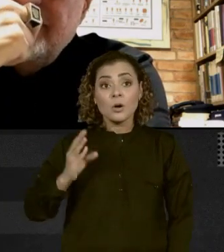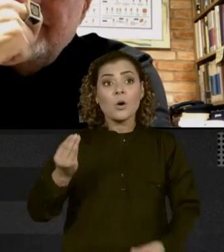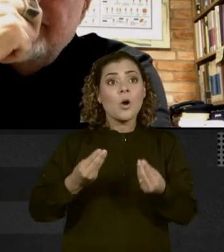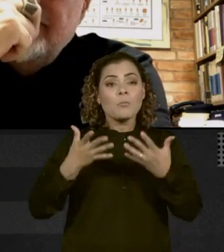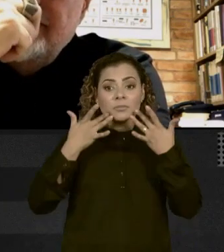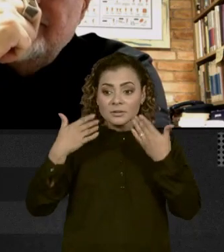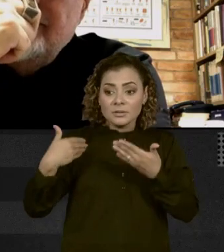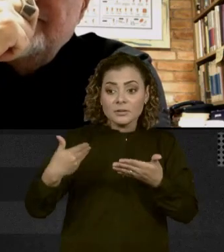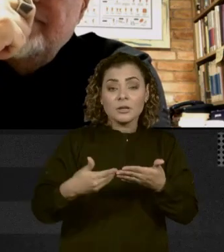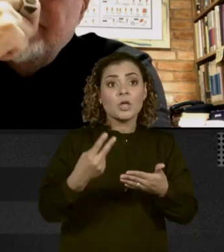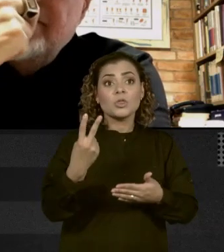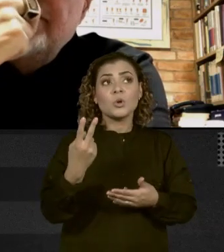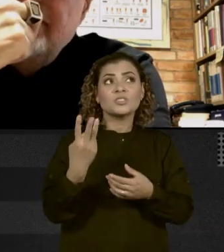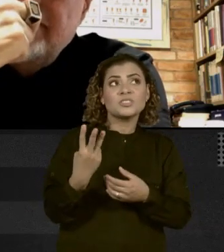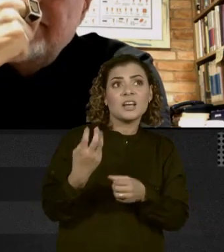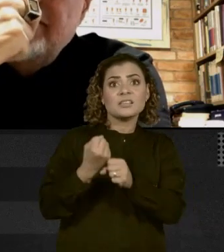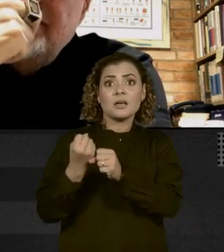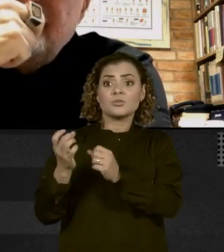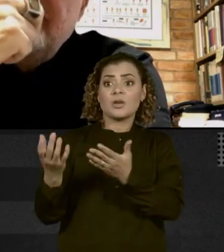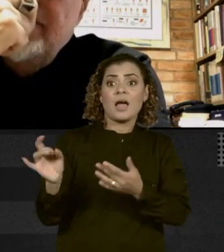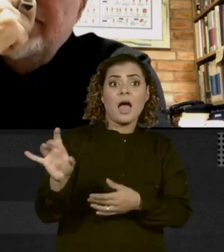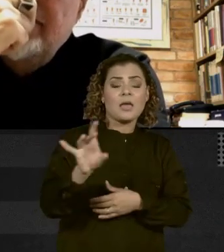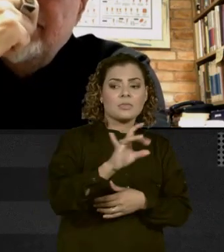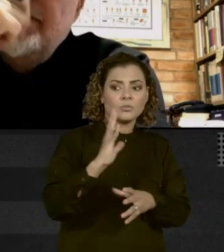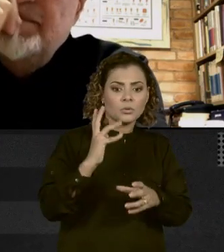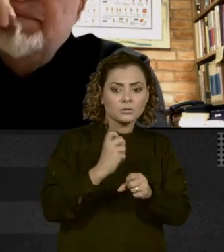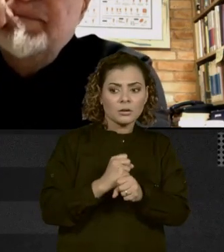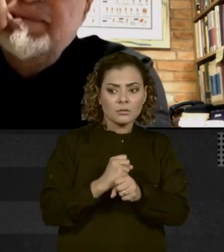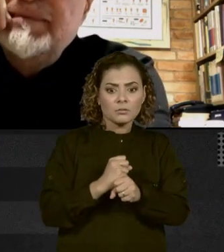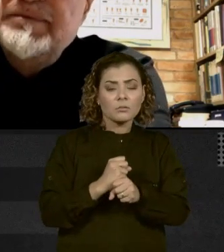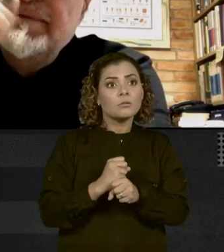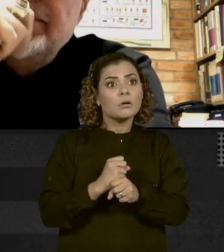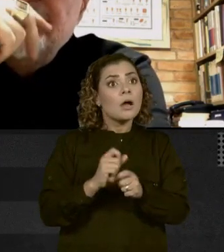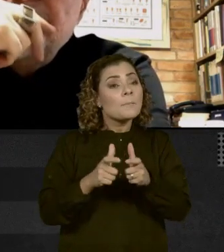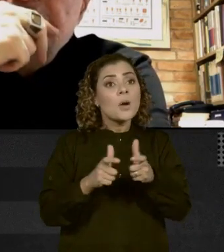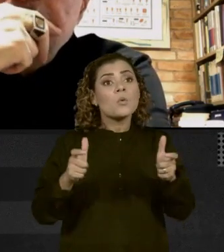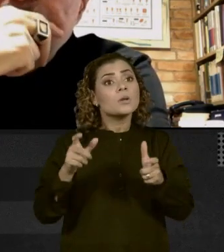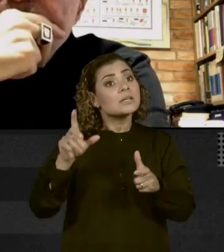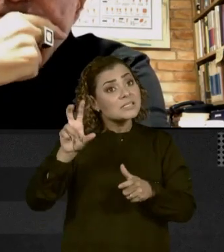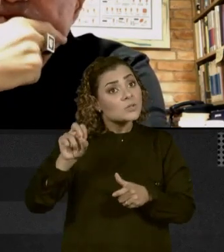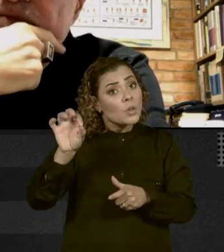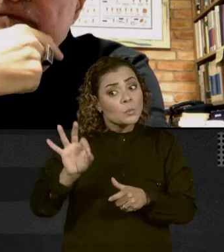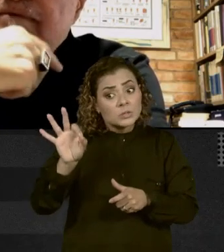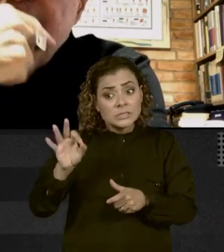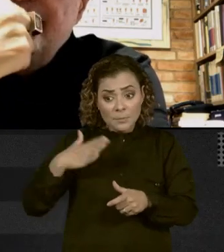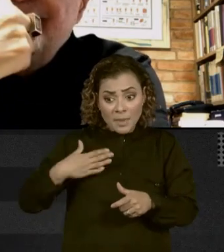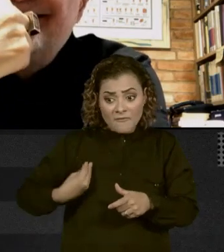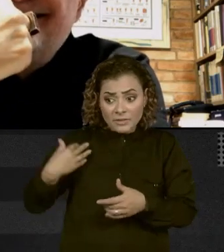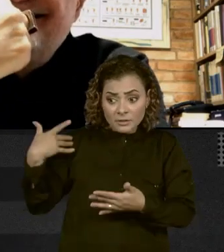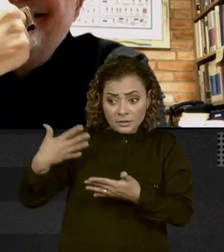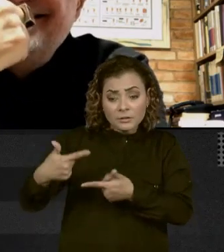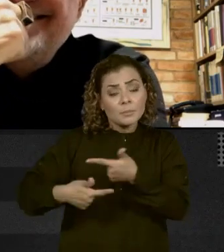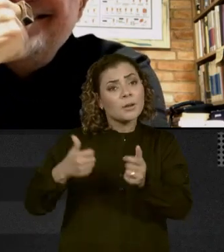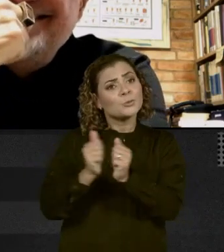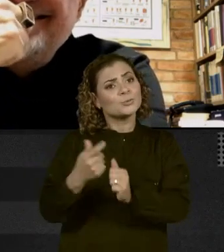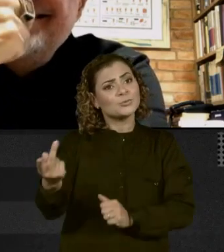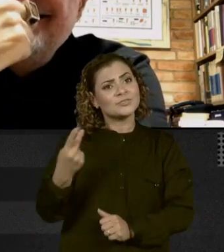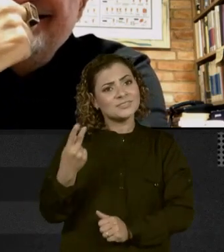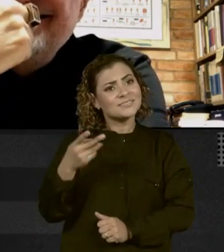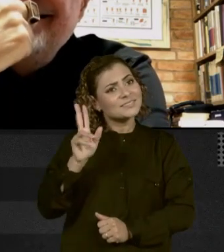Foram mais de 6 espetáculos que nós fizemos durante esses 31 anos. E se a gente parar para pensar como